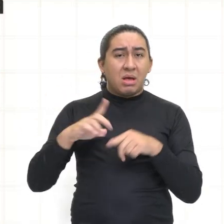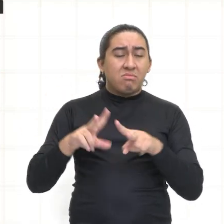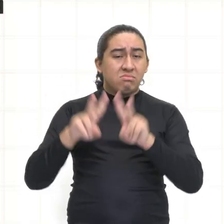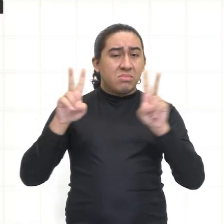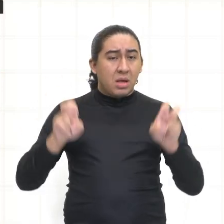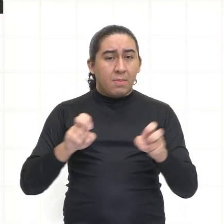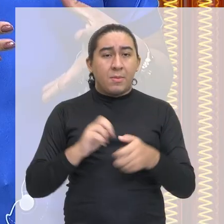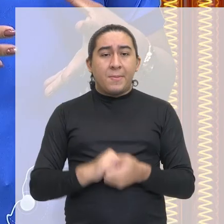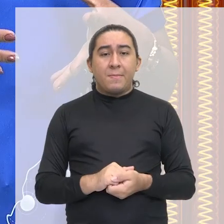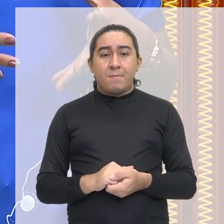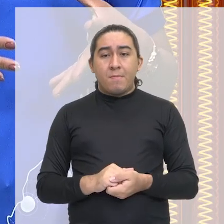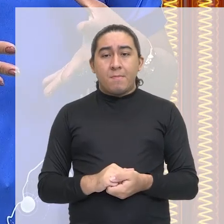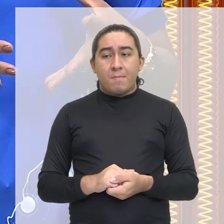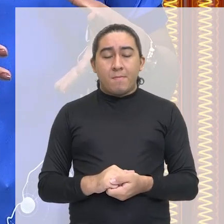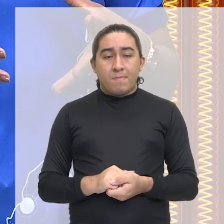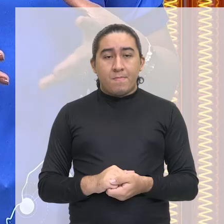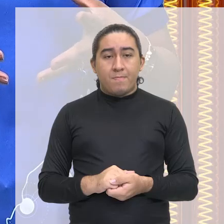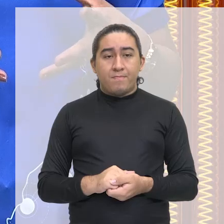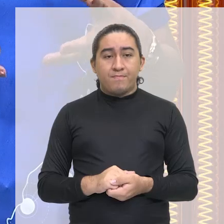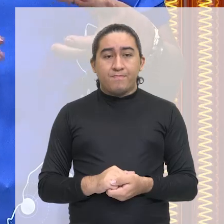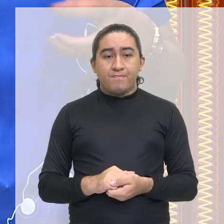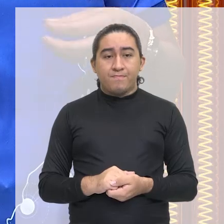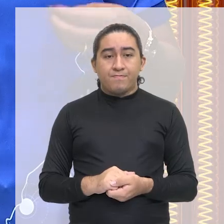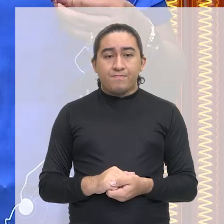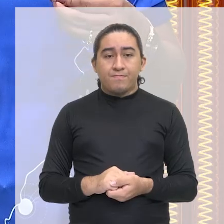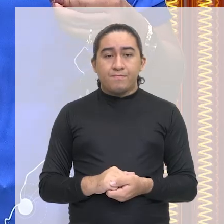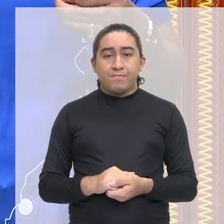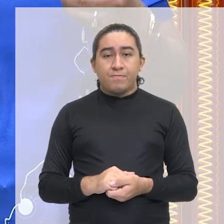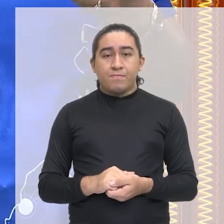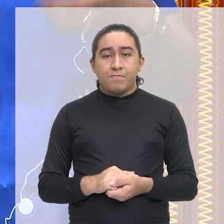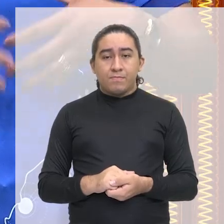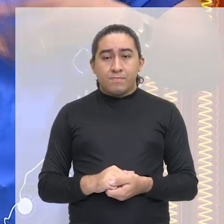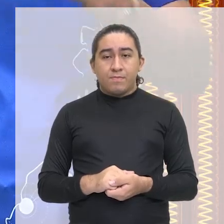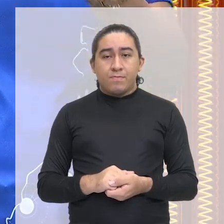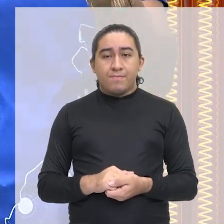dessa maneira? Por conta de ela